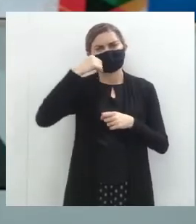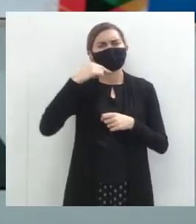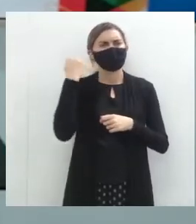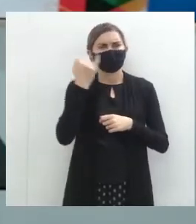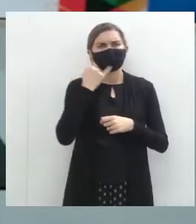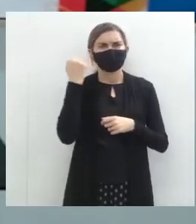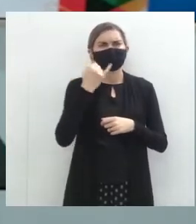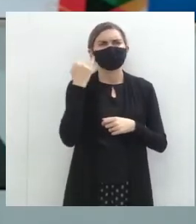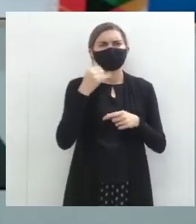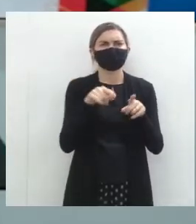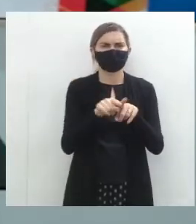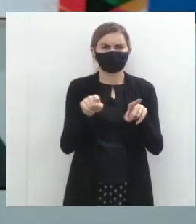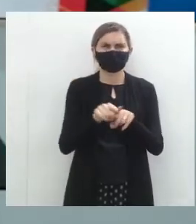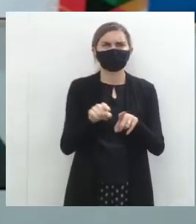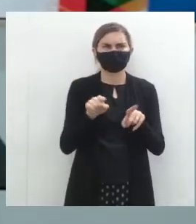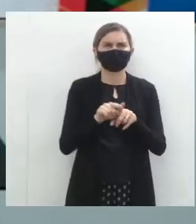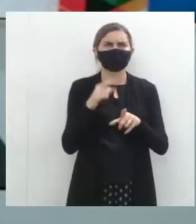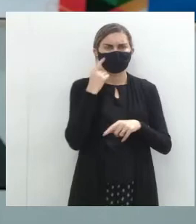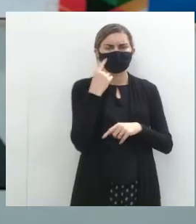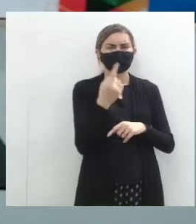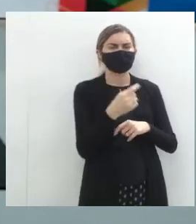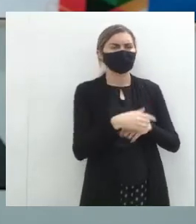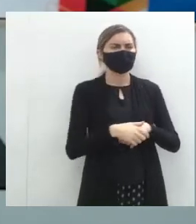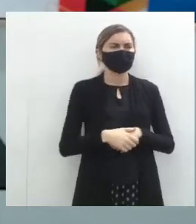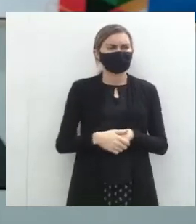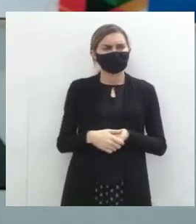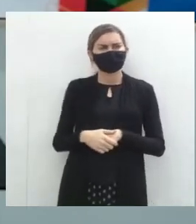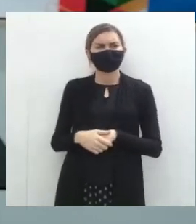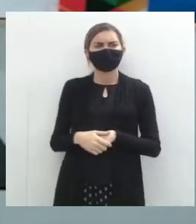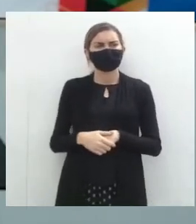importantíssimo esse cara também, tá? Ó,